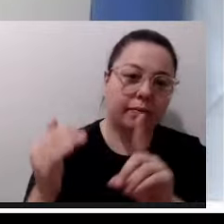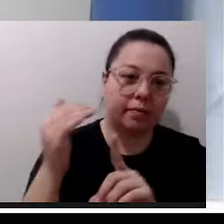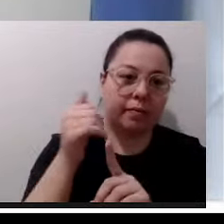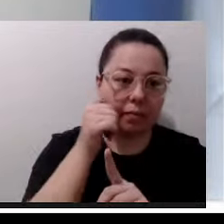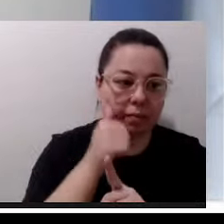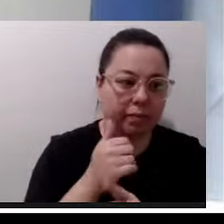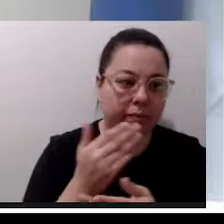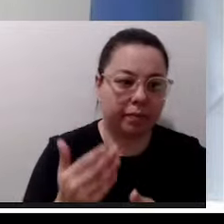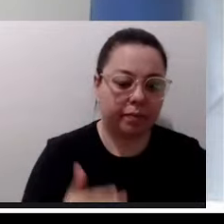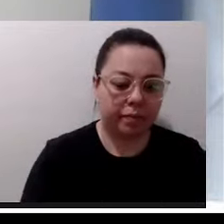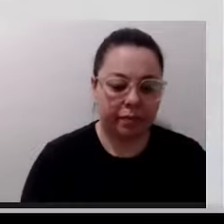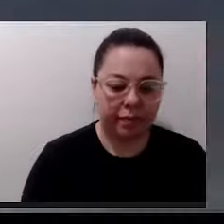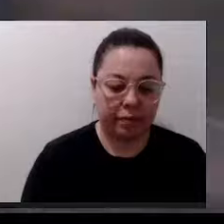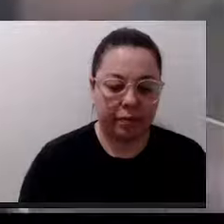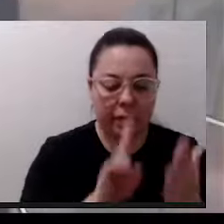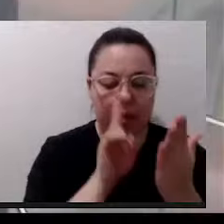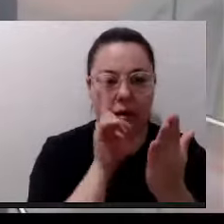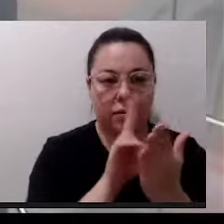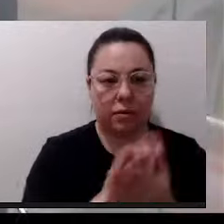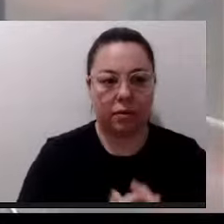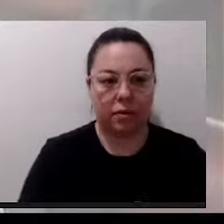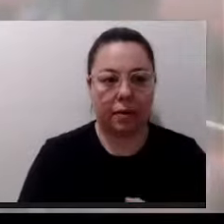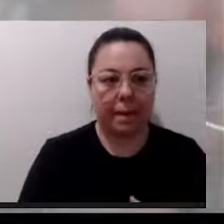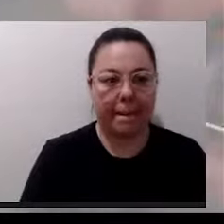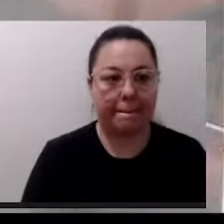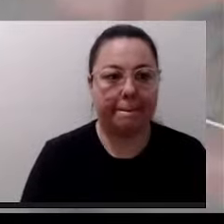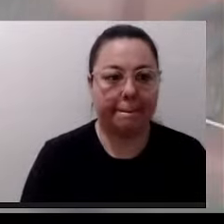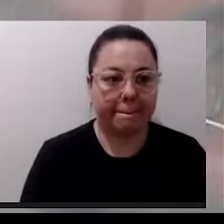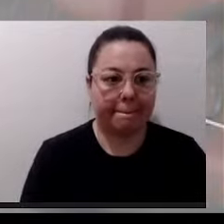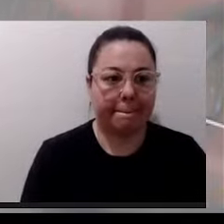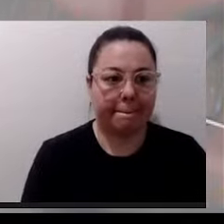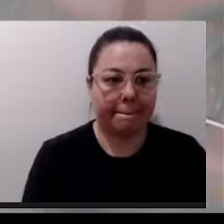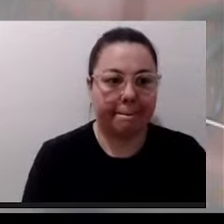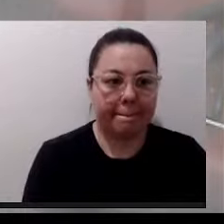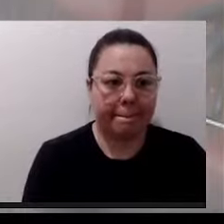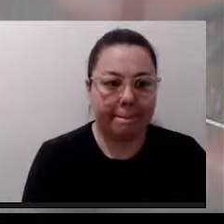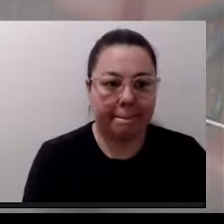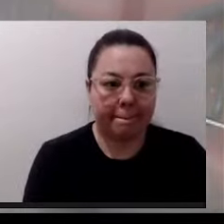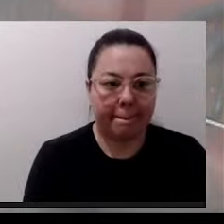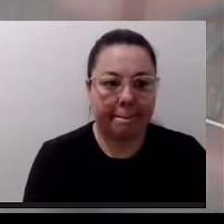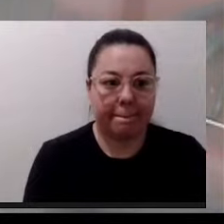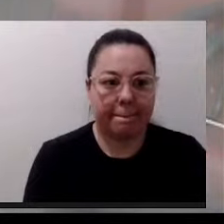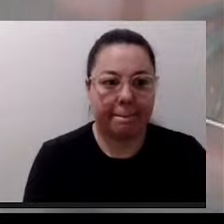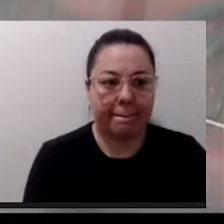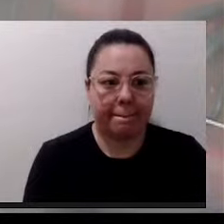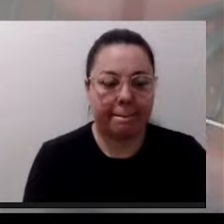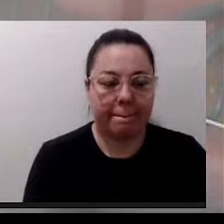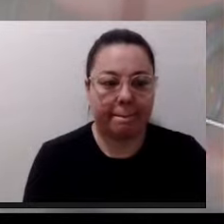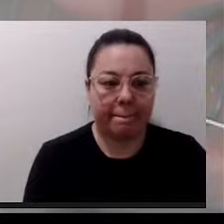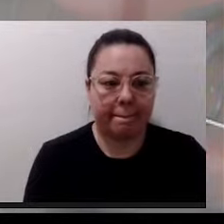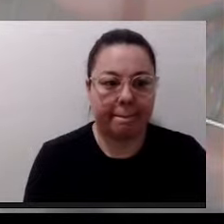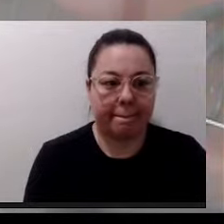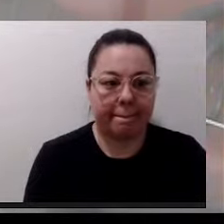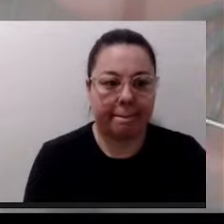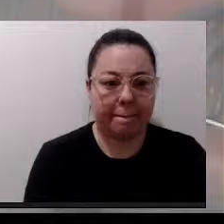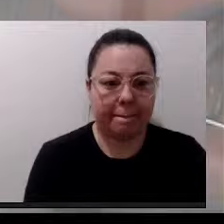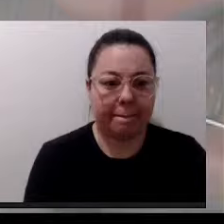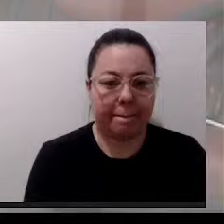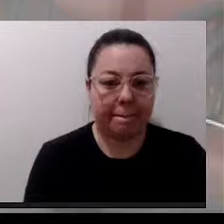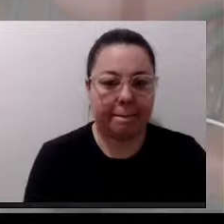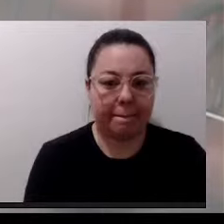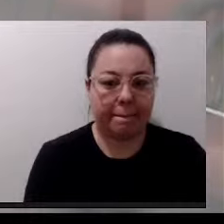senhor presidente. Eminentes pares, em relação só tem